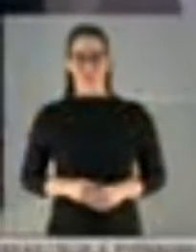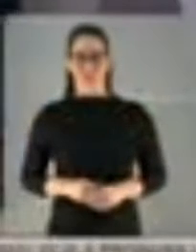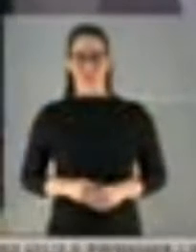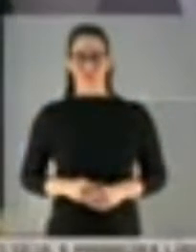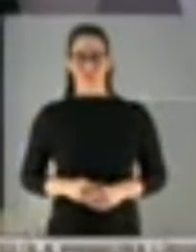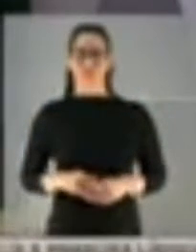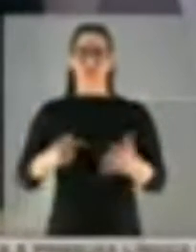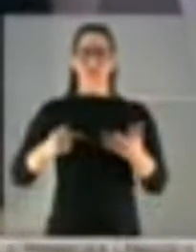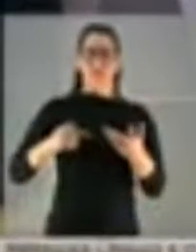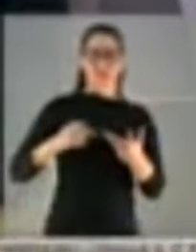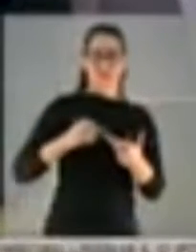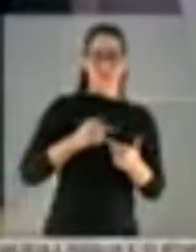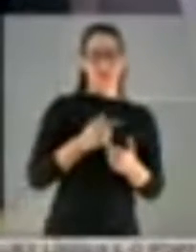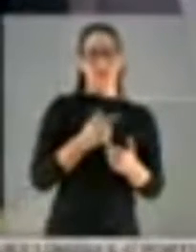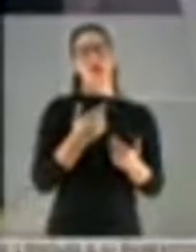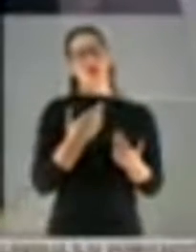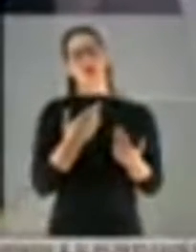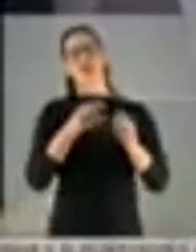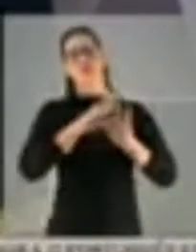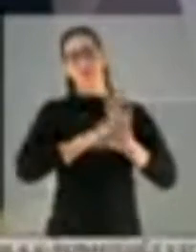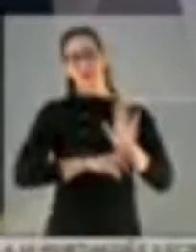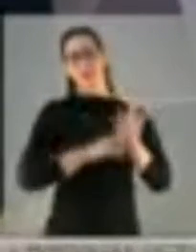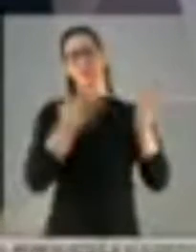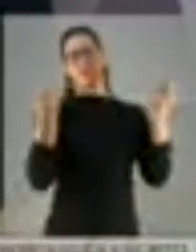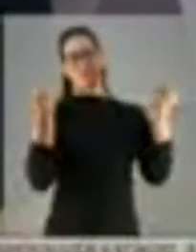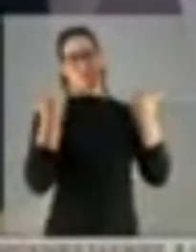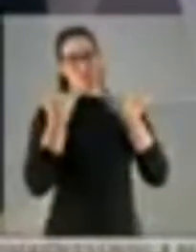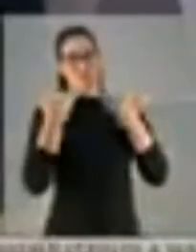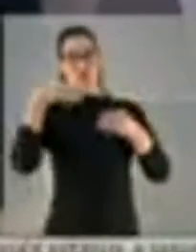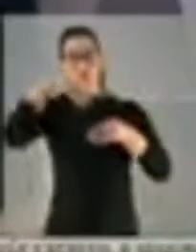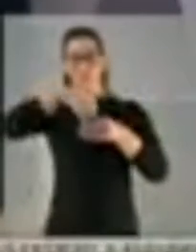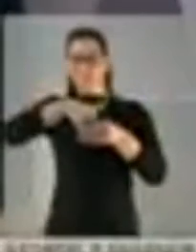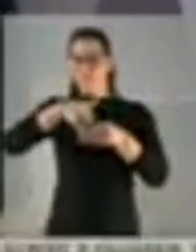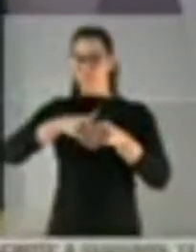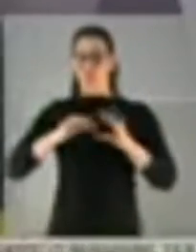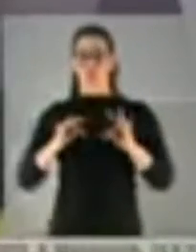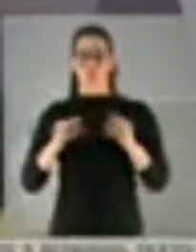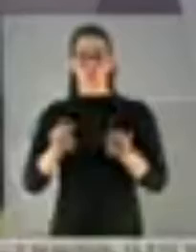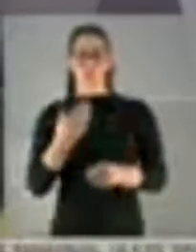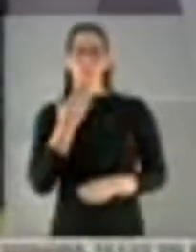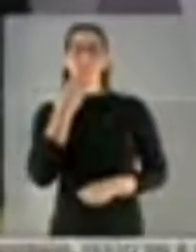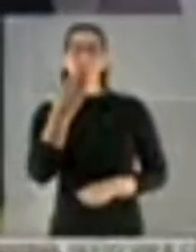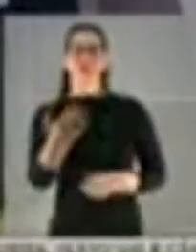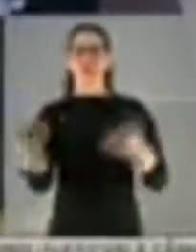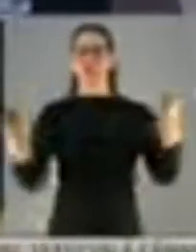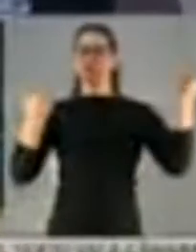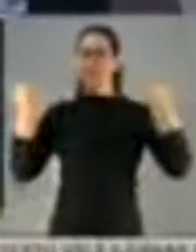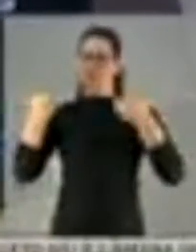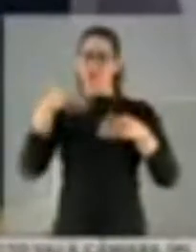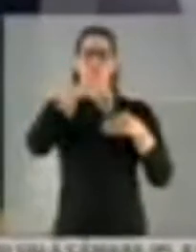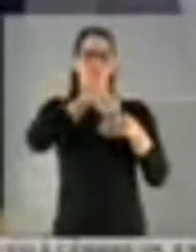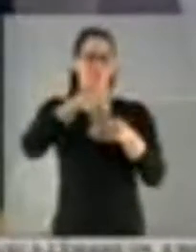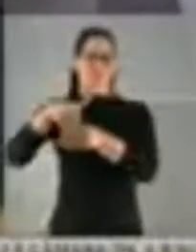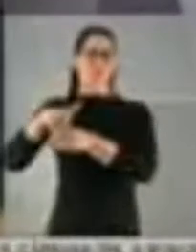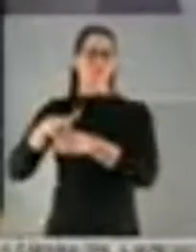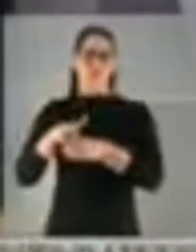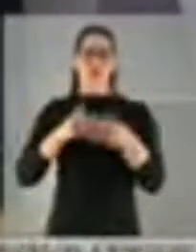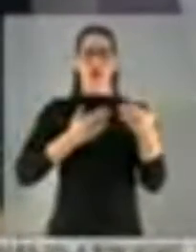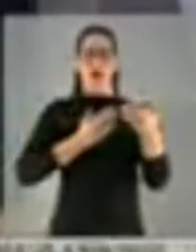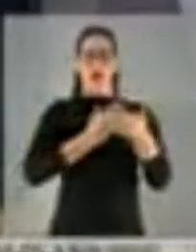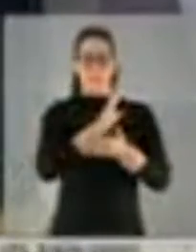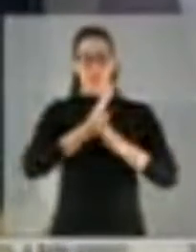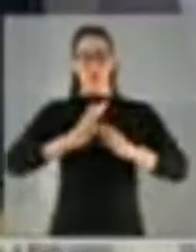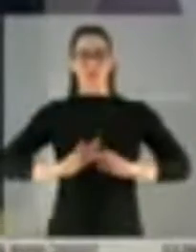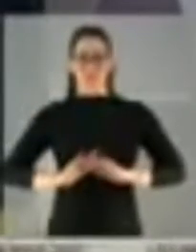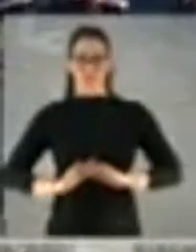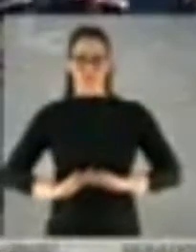São vários requerimentos de informação que tem aqui. Nós estamos votando todos os pedidos de informação. Aqueles que aprovam permaneçam